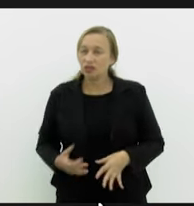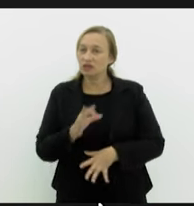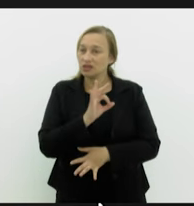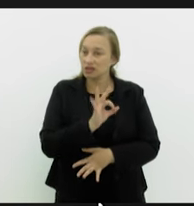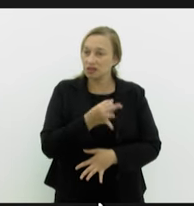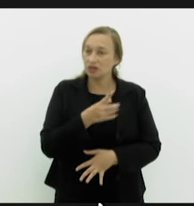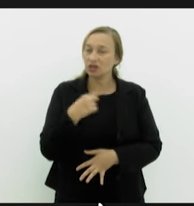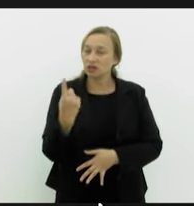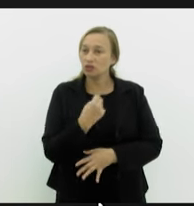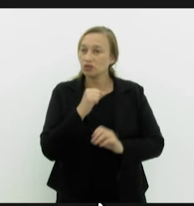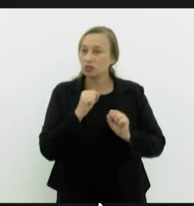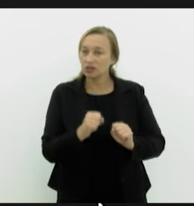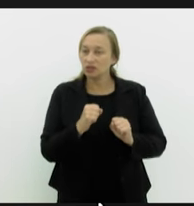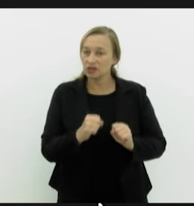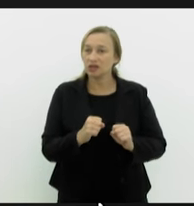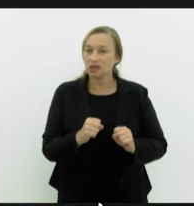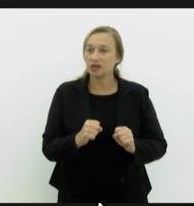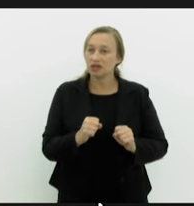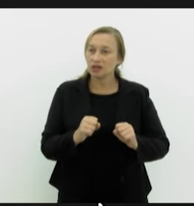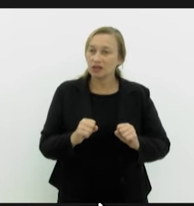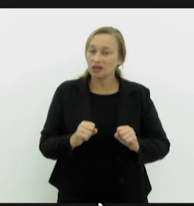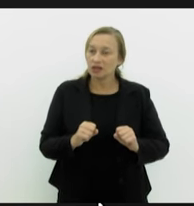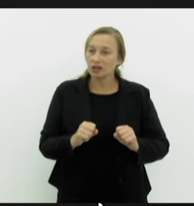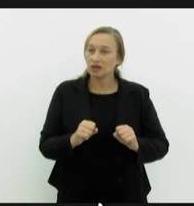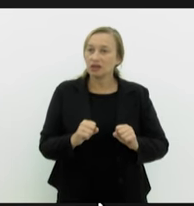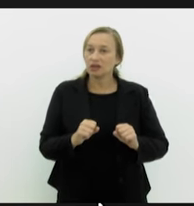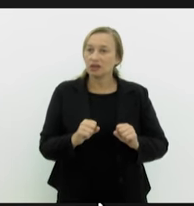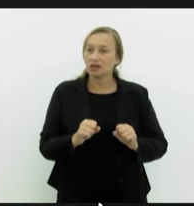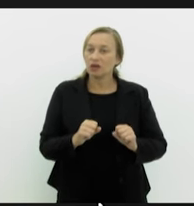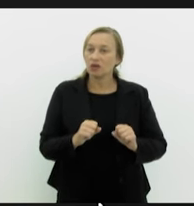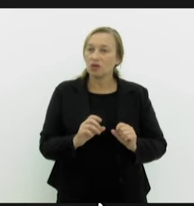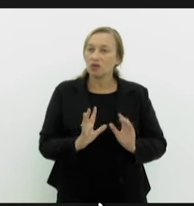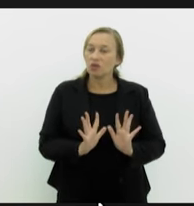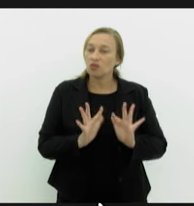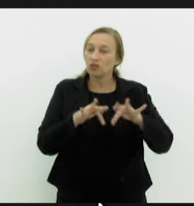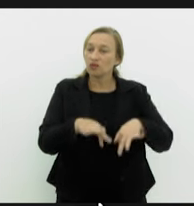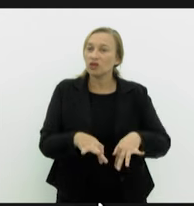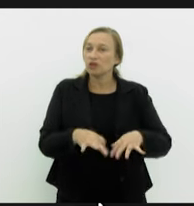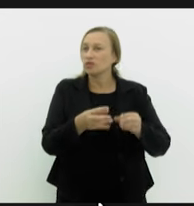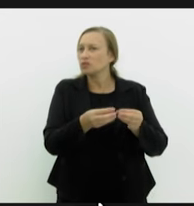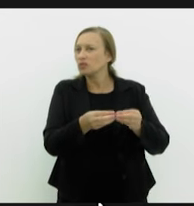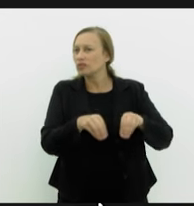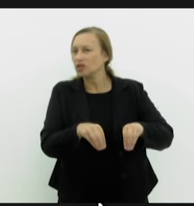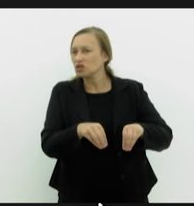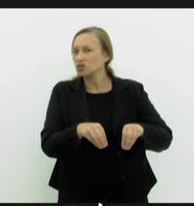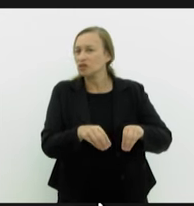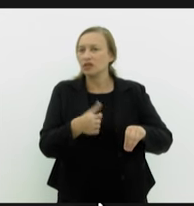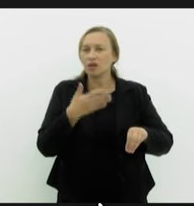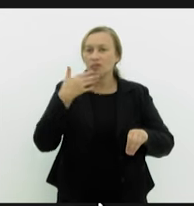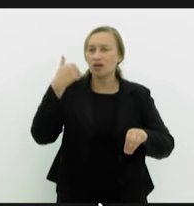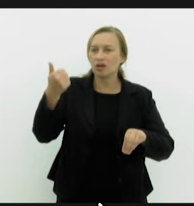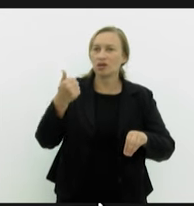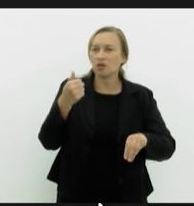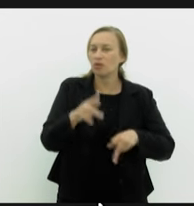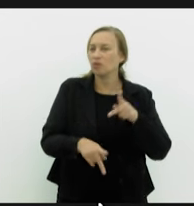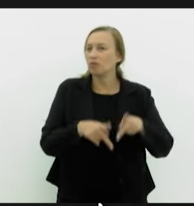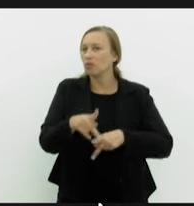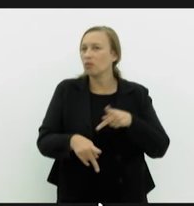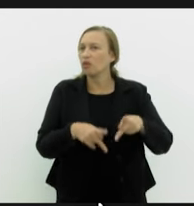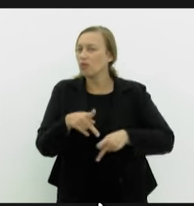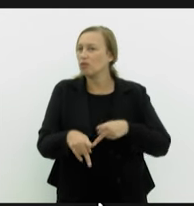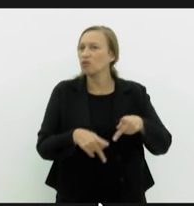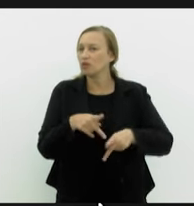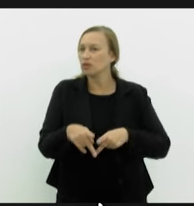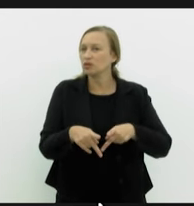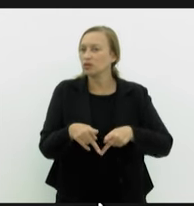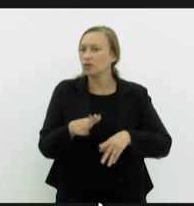possa, com esse instrumento também, ofertar à população mais uma lei, né,